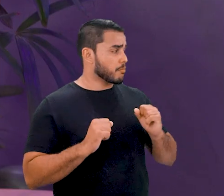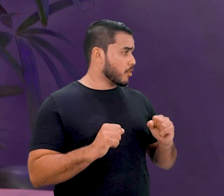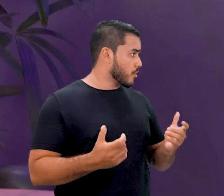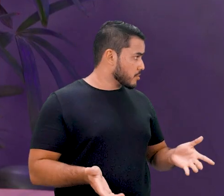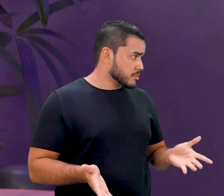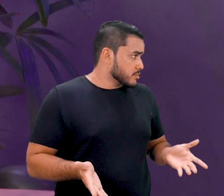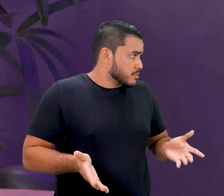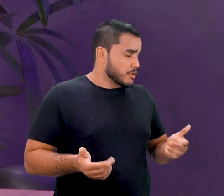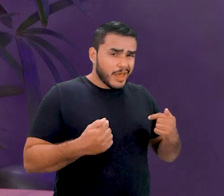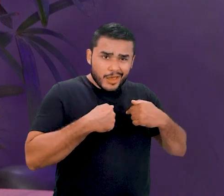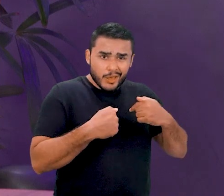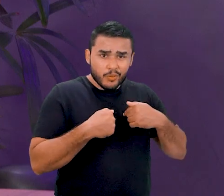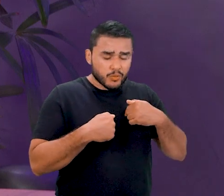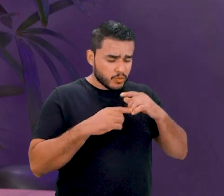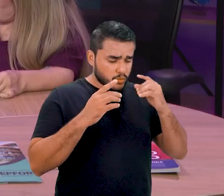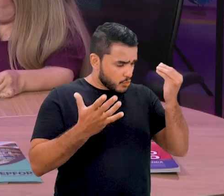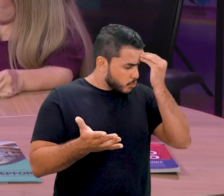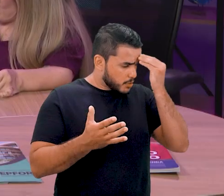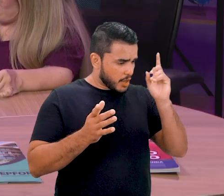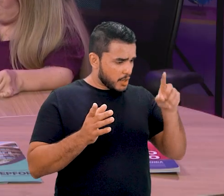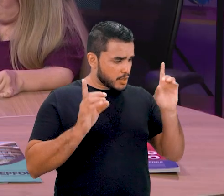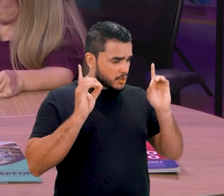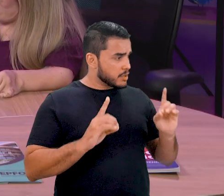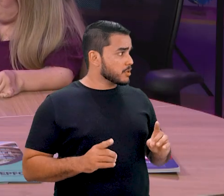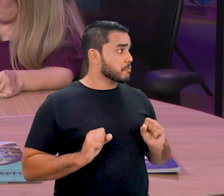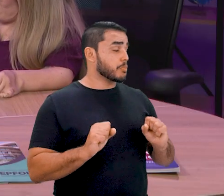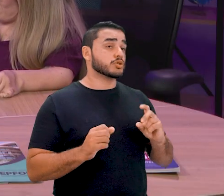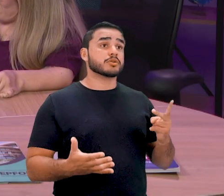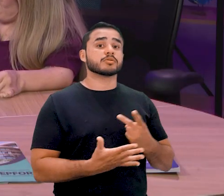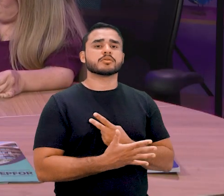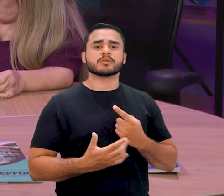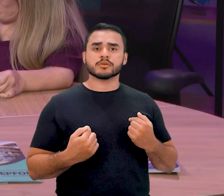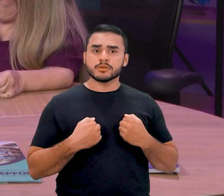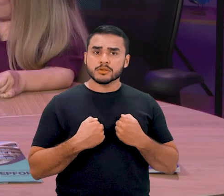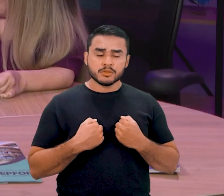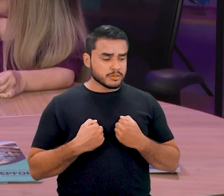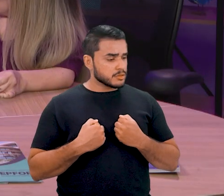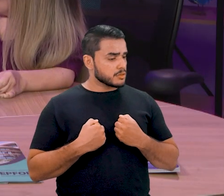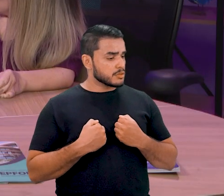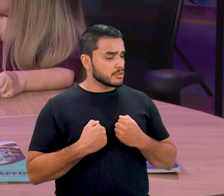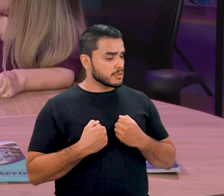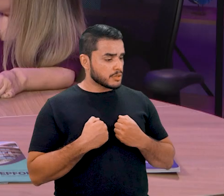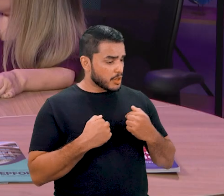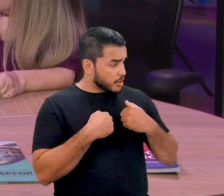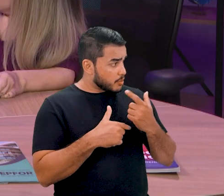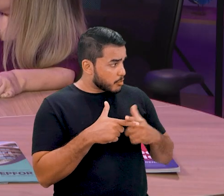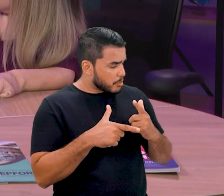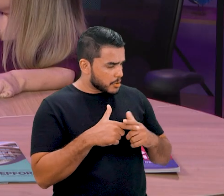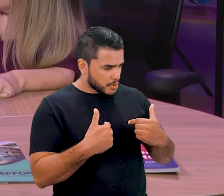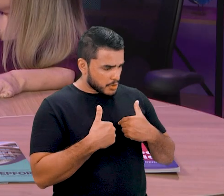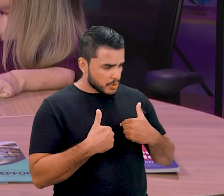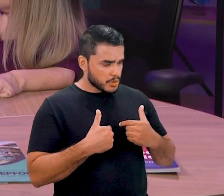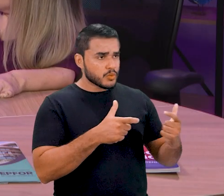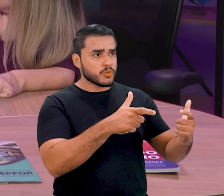São tantos fatores. Talvez se eu falhar por conta da minha deficiência, não foi a minha deficiência, foi a deficiência da sociedade, que não acessibiliza